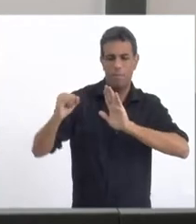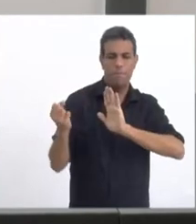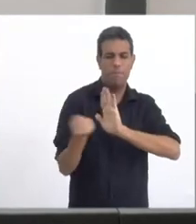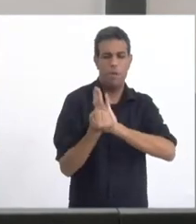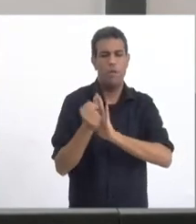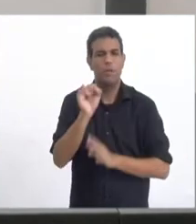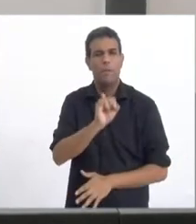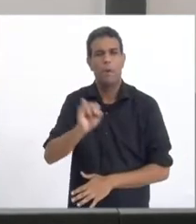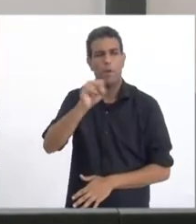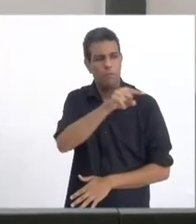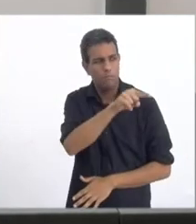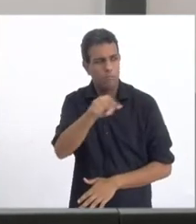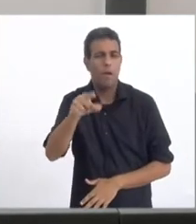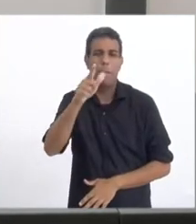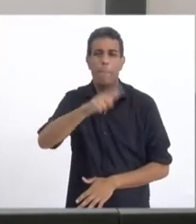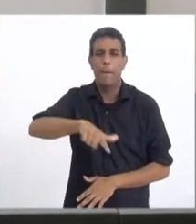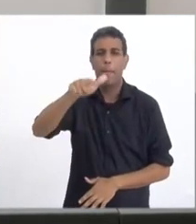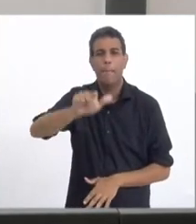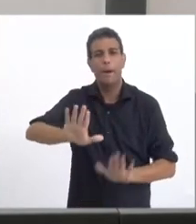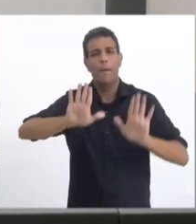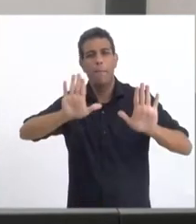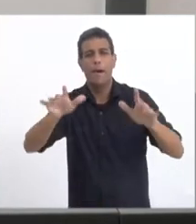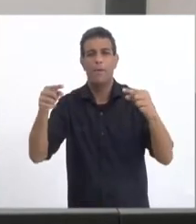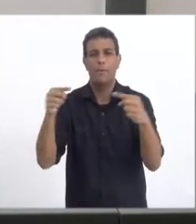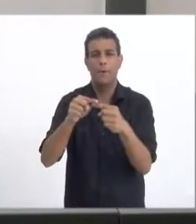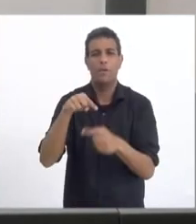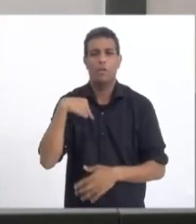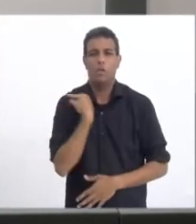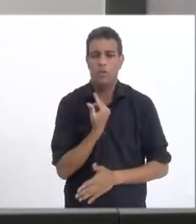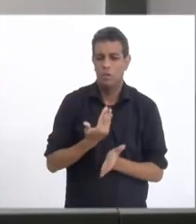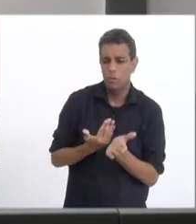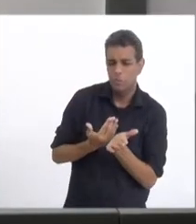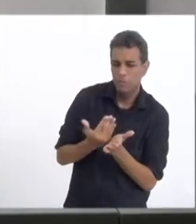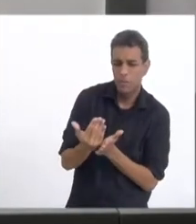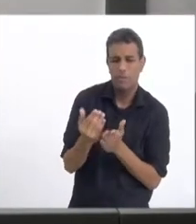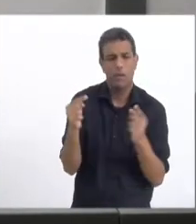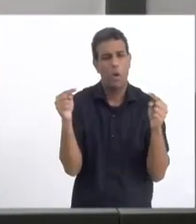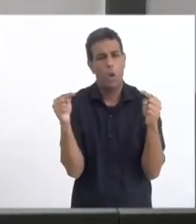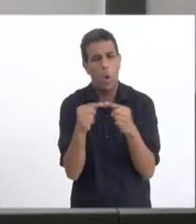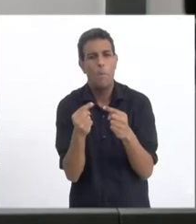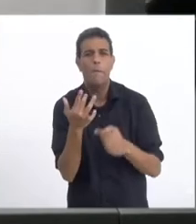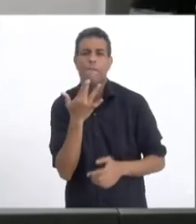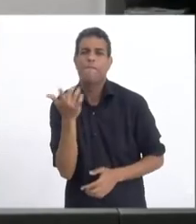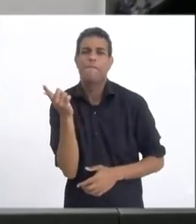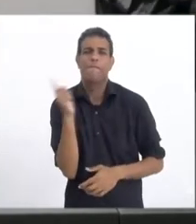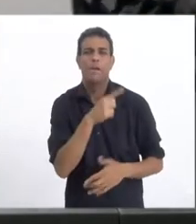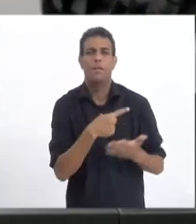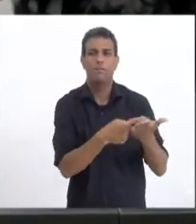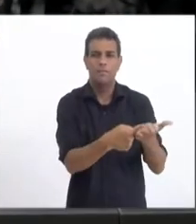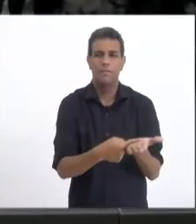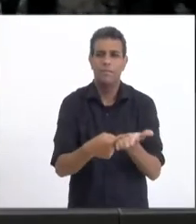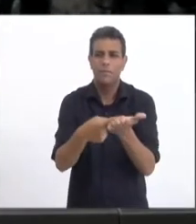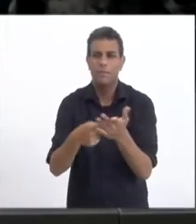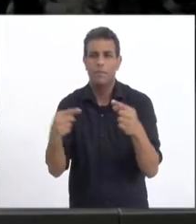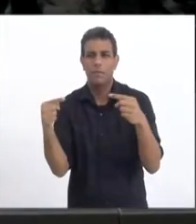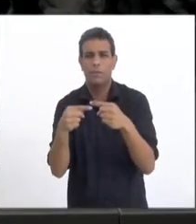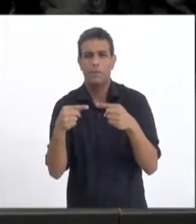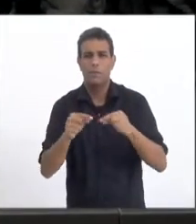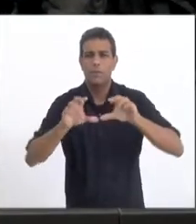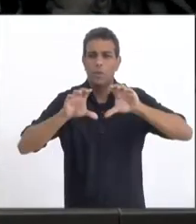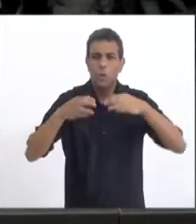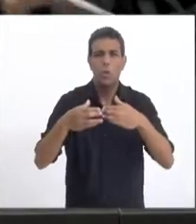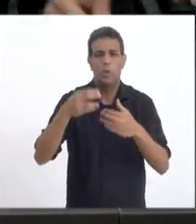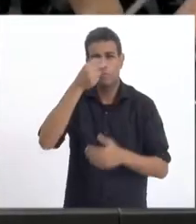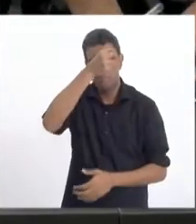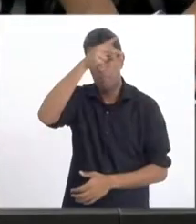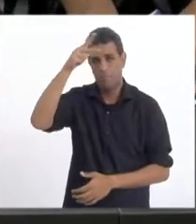estado, não que as outras não sejam, mas o nosso intuito é justamente isso, é fazer com que nós entendemos a necessidade do município e